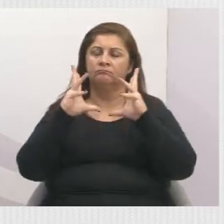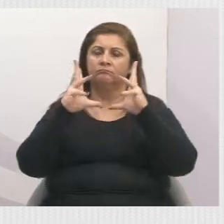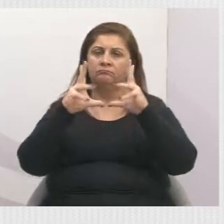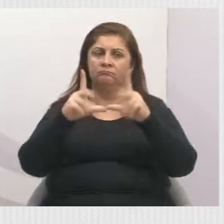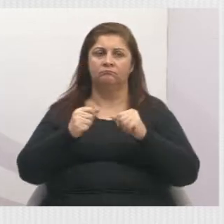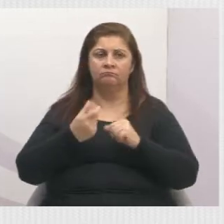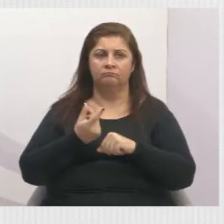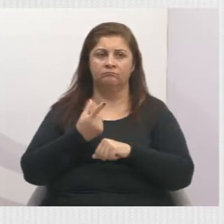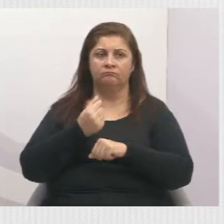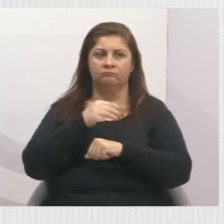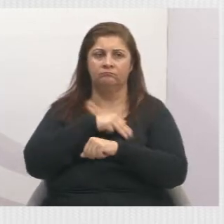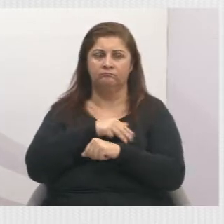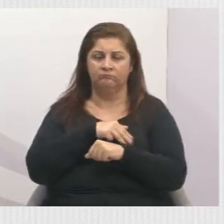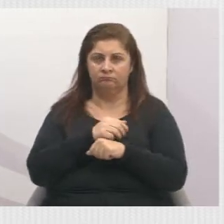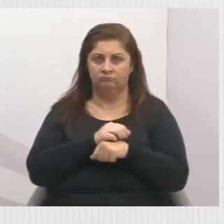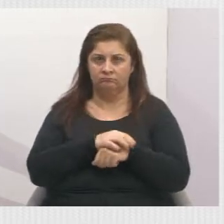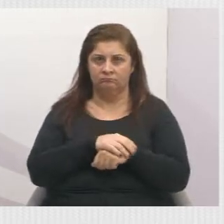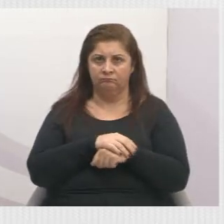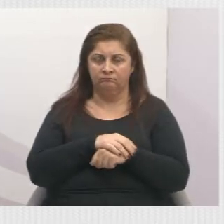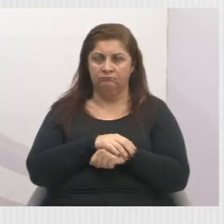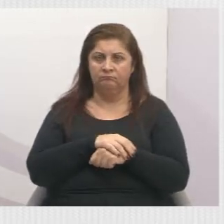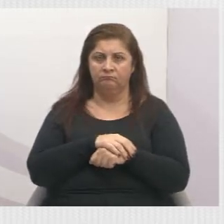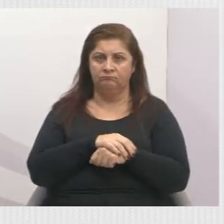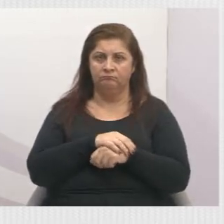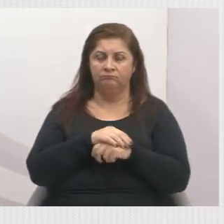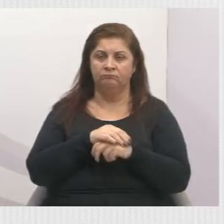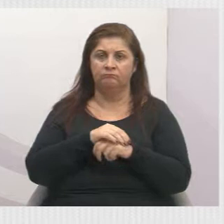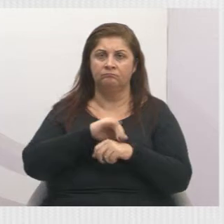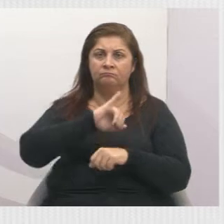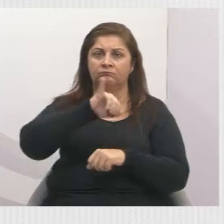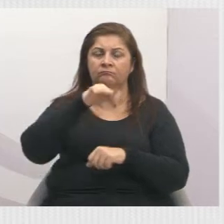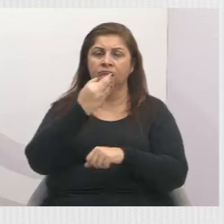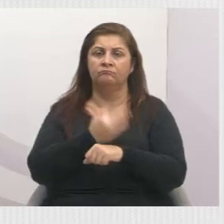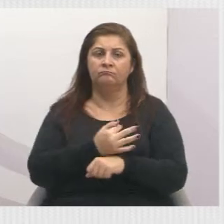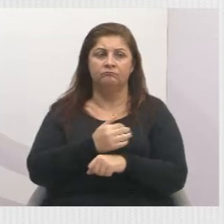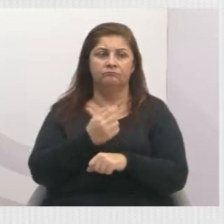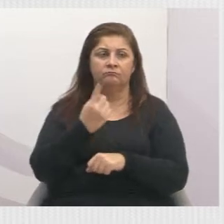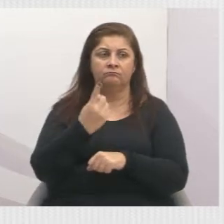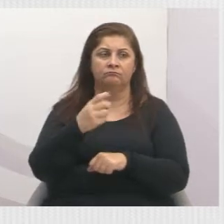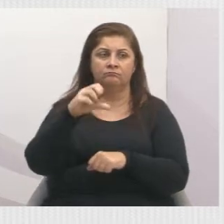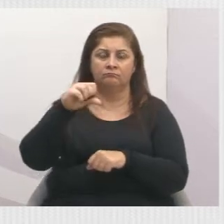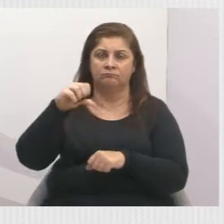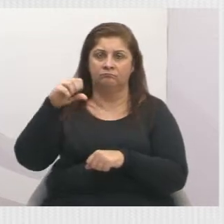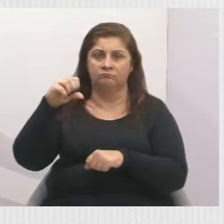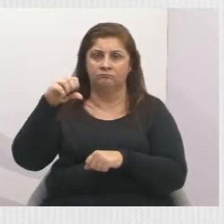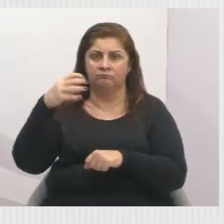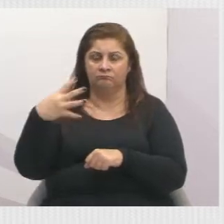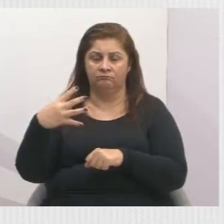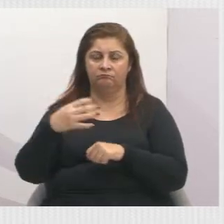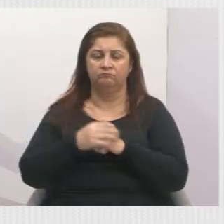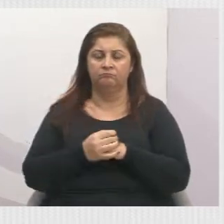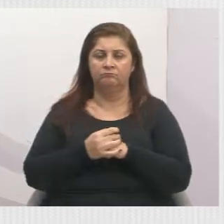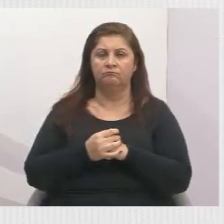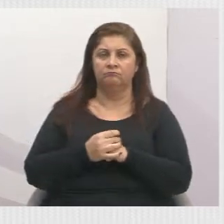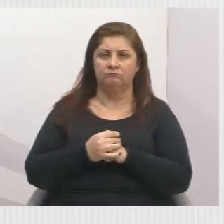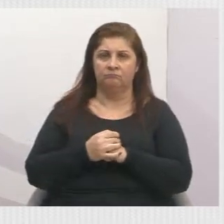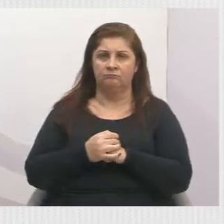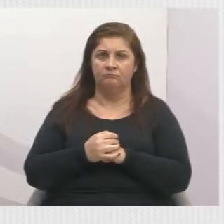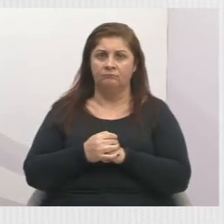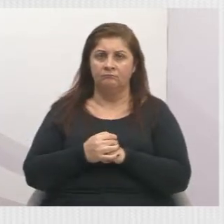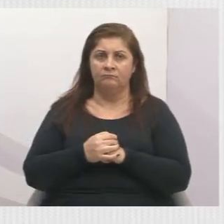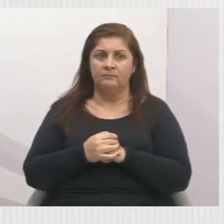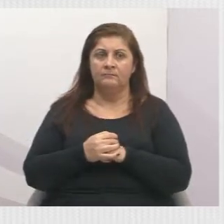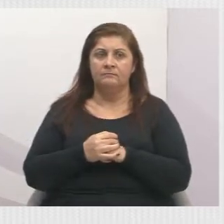remunerações desde julho de 1994, final do Plano Real. Essa